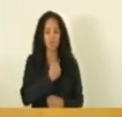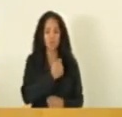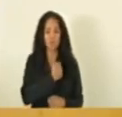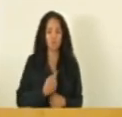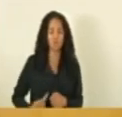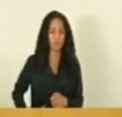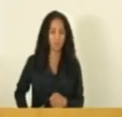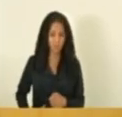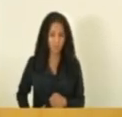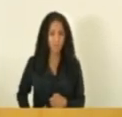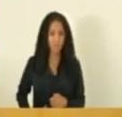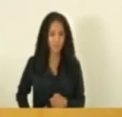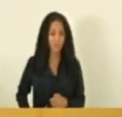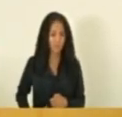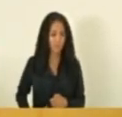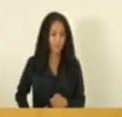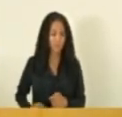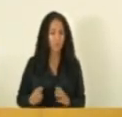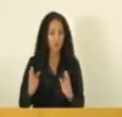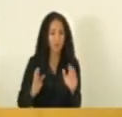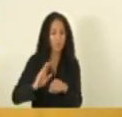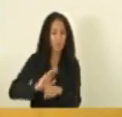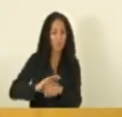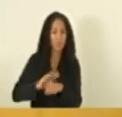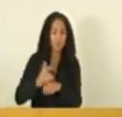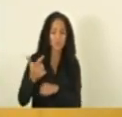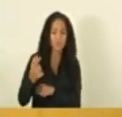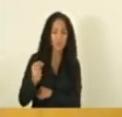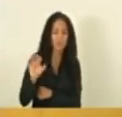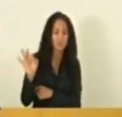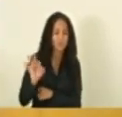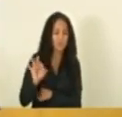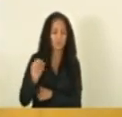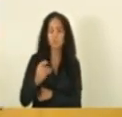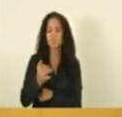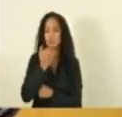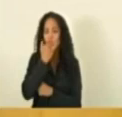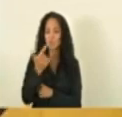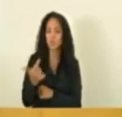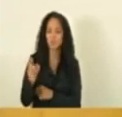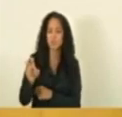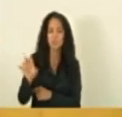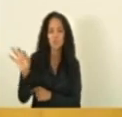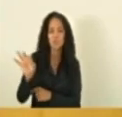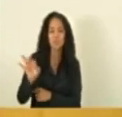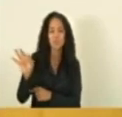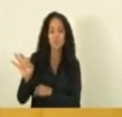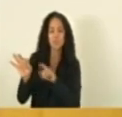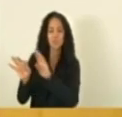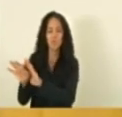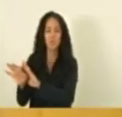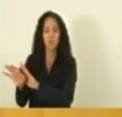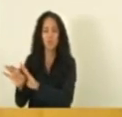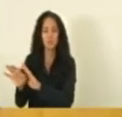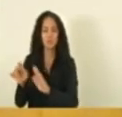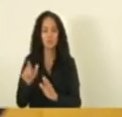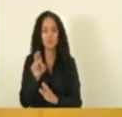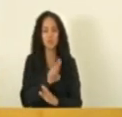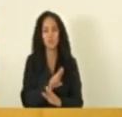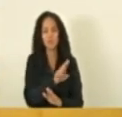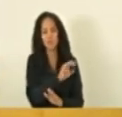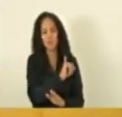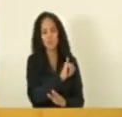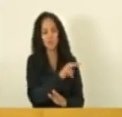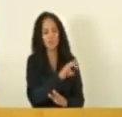do momento que estabeleceu que é 20%, 25% sem usar os recursos dos inativos,